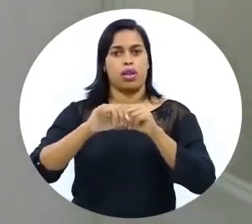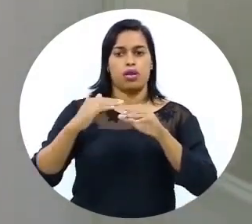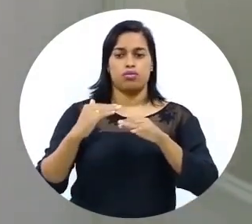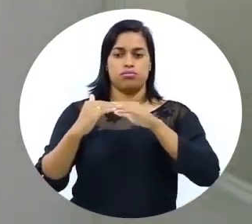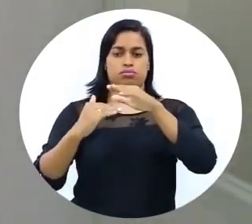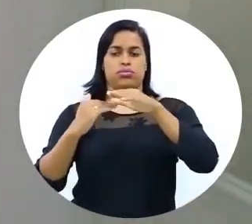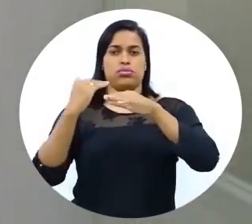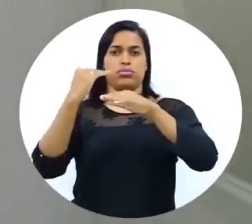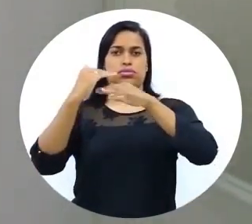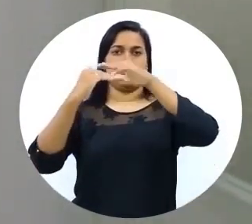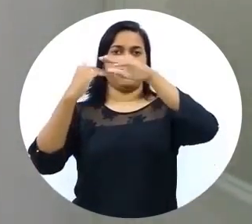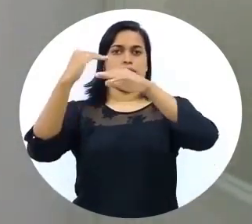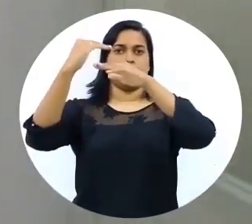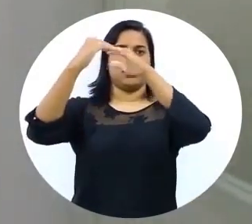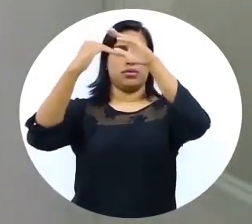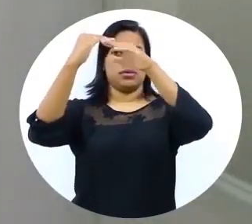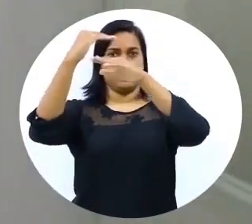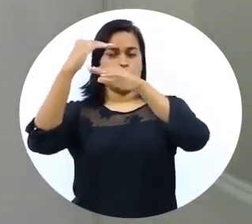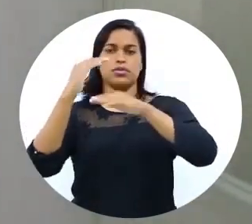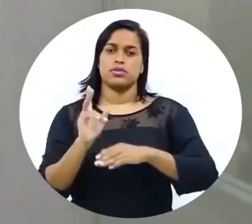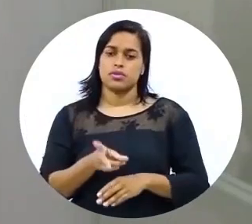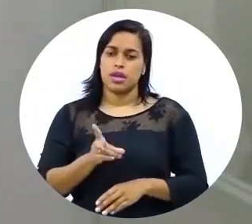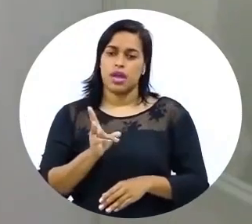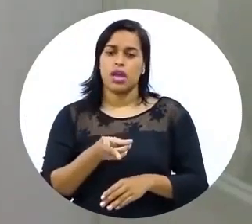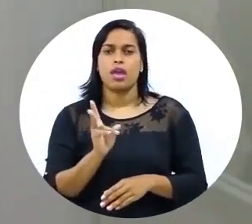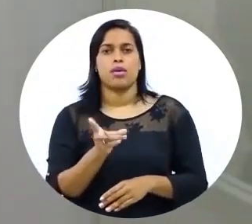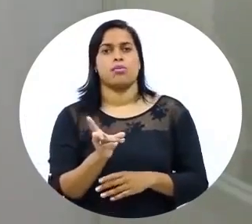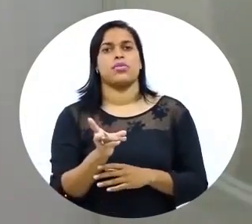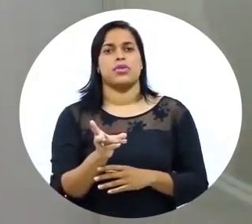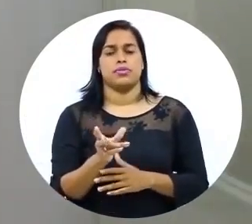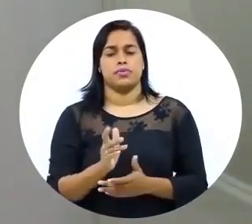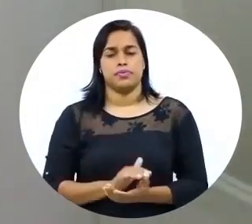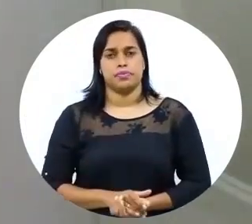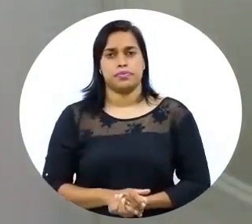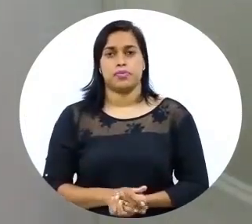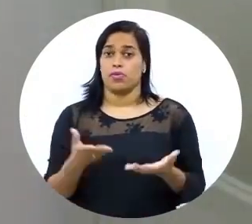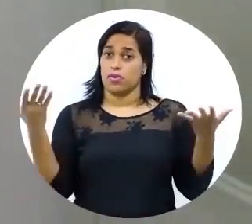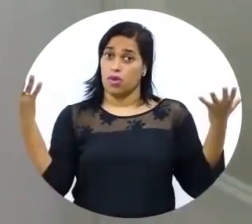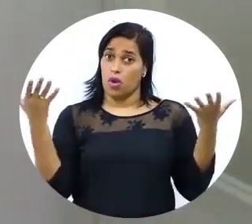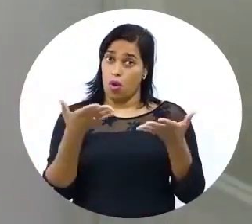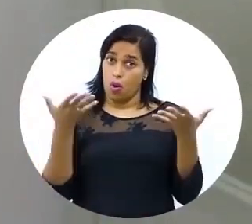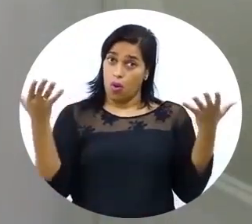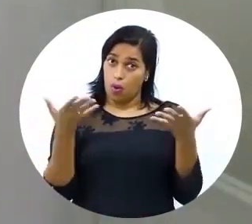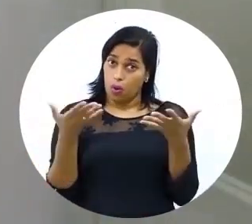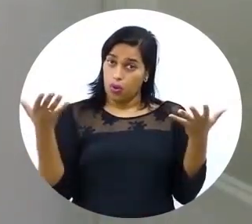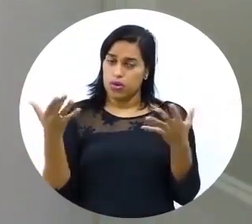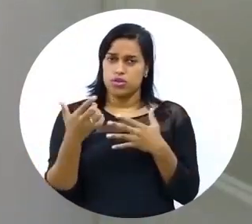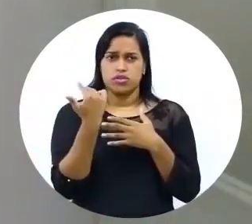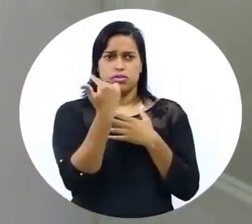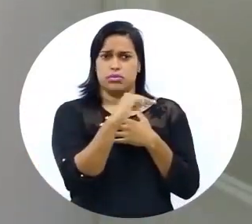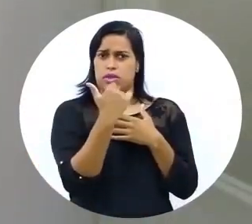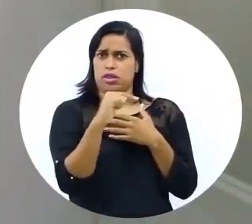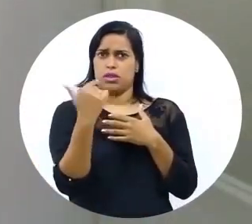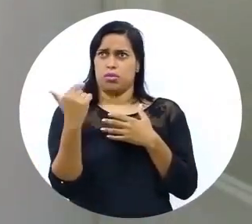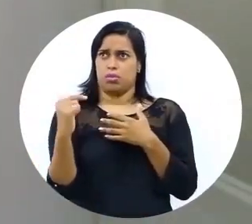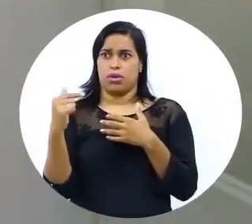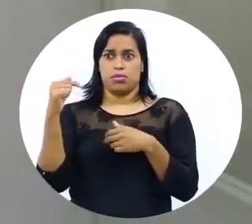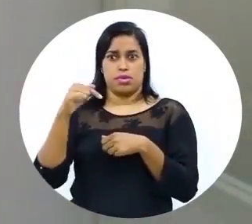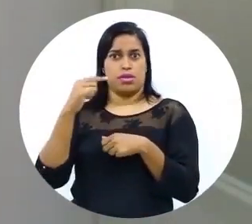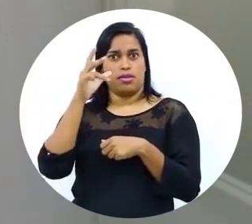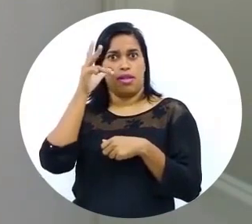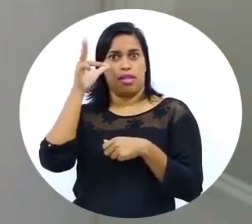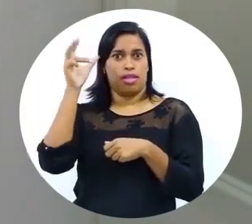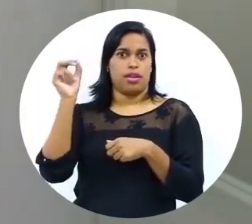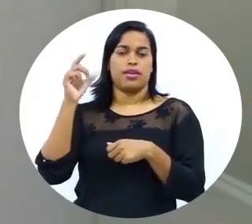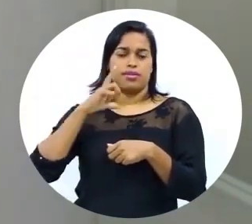subindo, né, na hierarquia de uma forma muito verticalizada. Hoje não temos mais essa mesma ideia. Houve